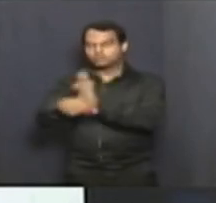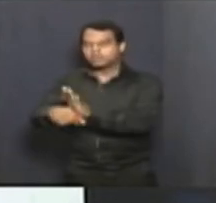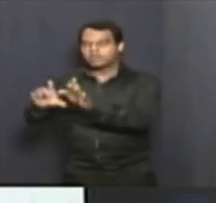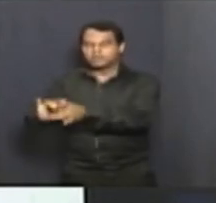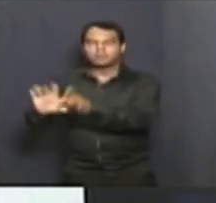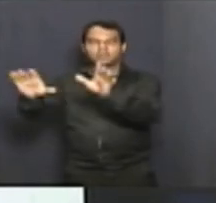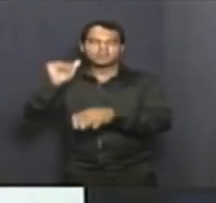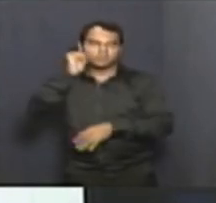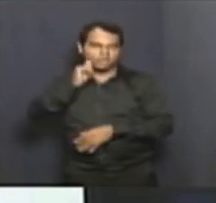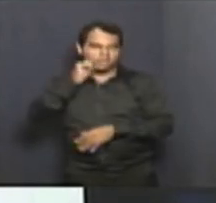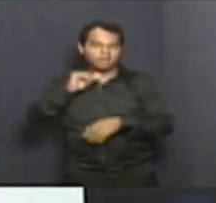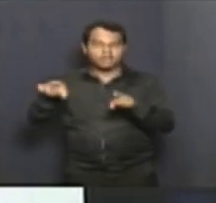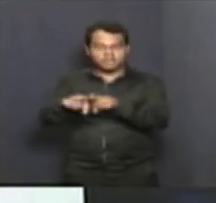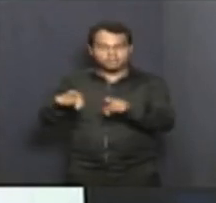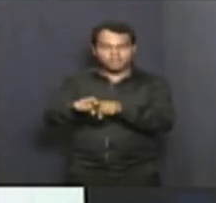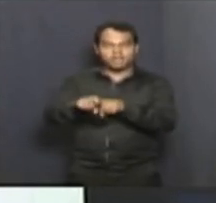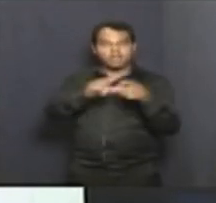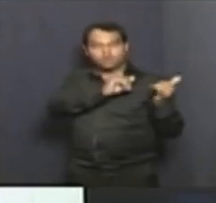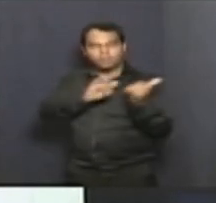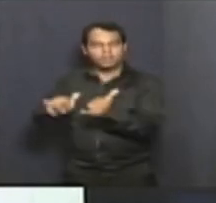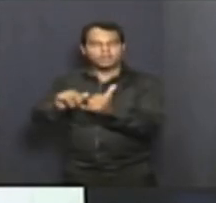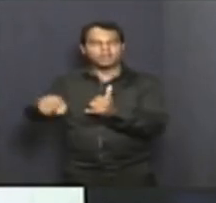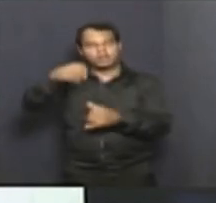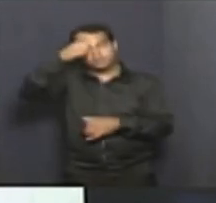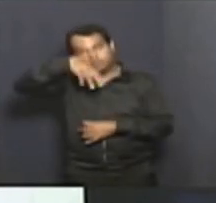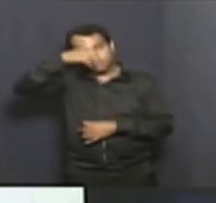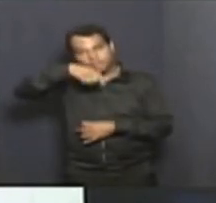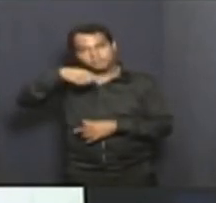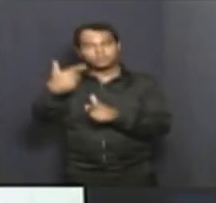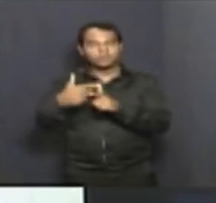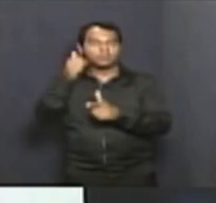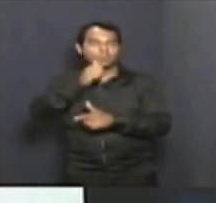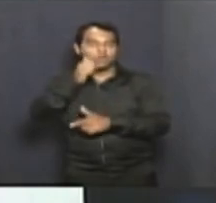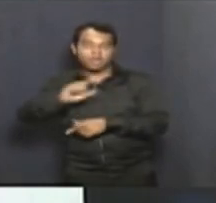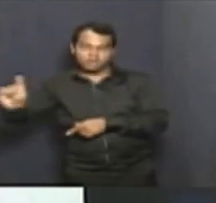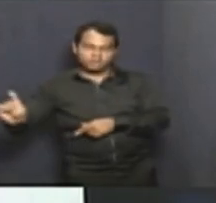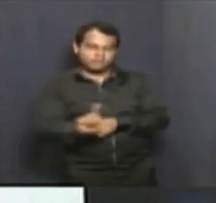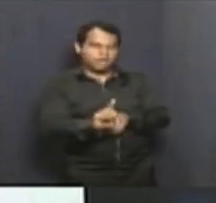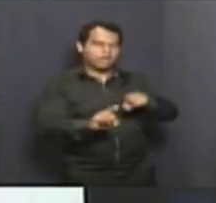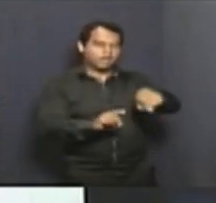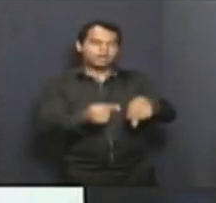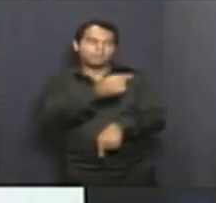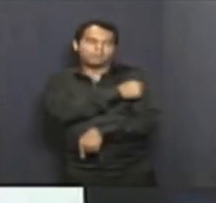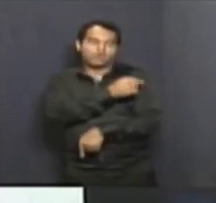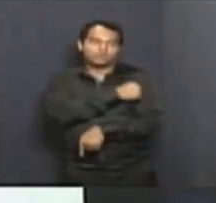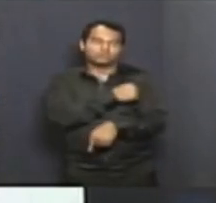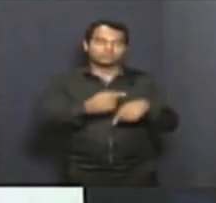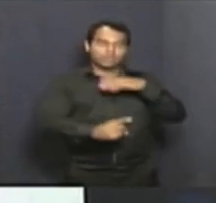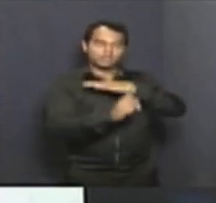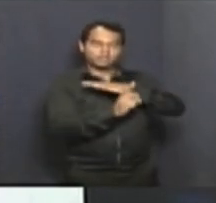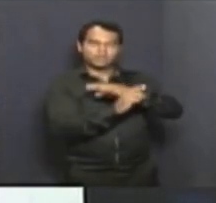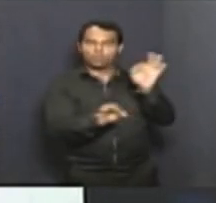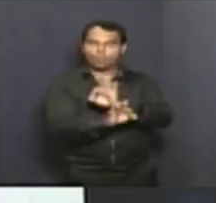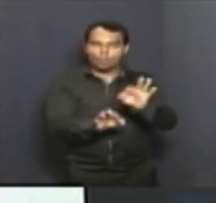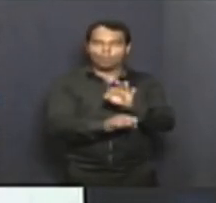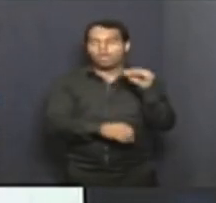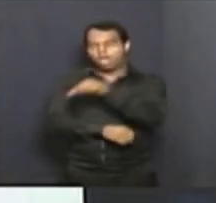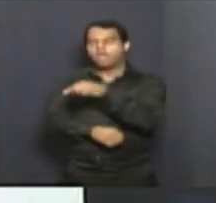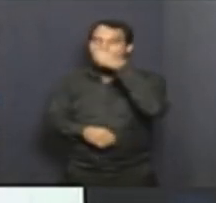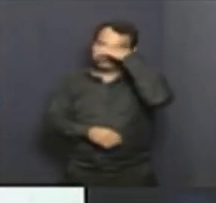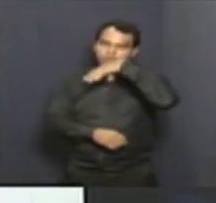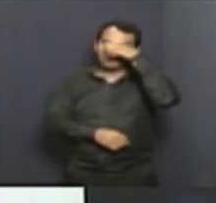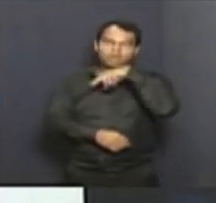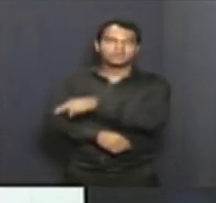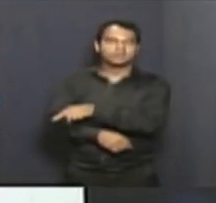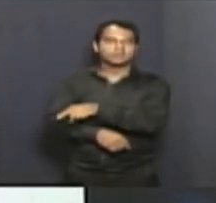também de combater aquela violência porque a mulher quando ela leva o seu filho nos poços saúde não têm atendimento é uma violência que ela está sofrendo quando as mulheres é